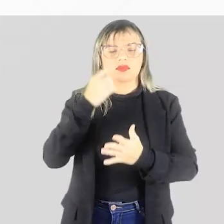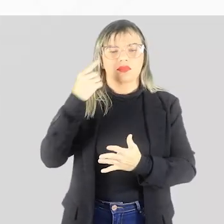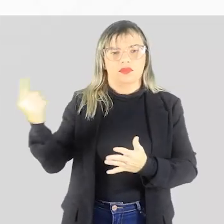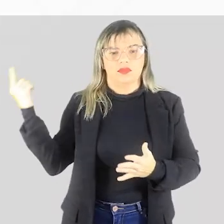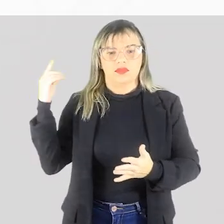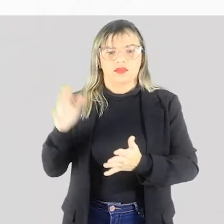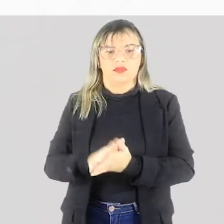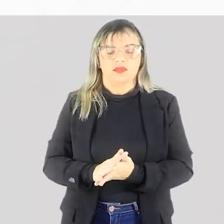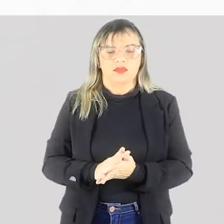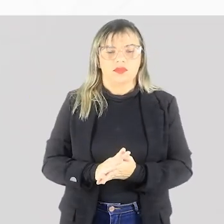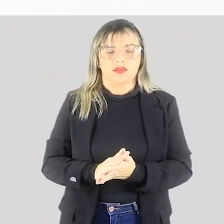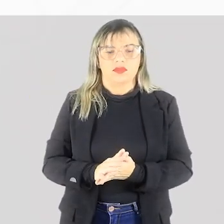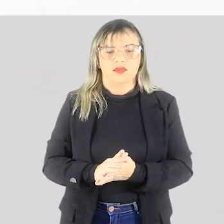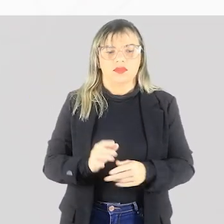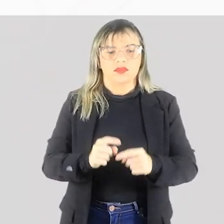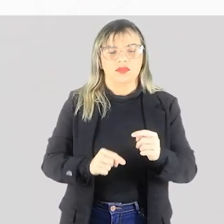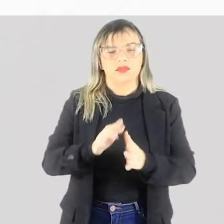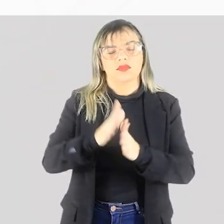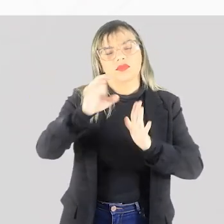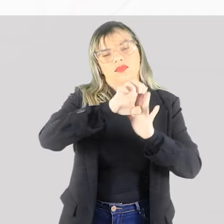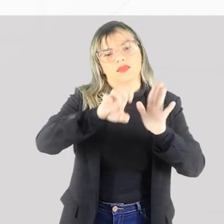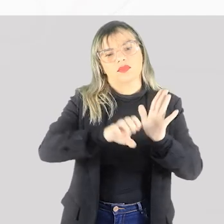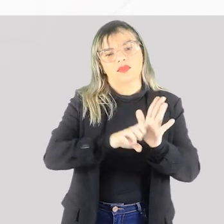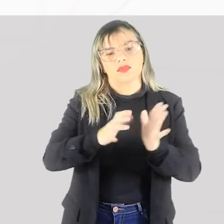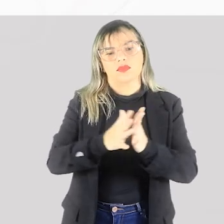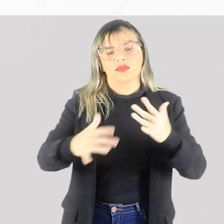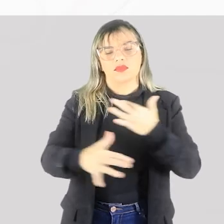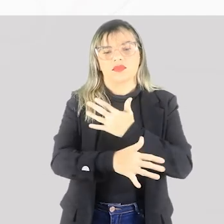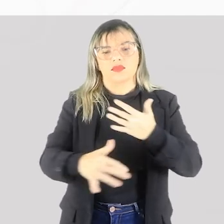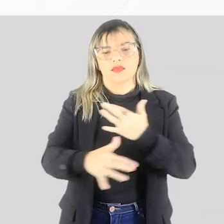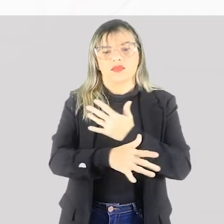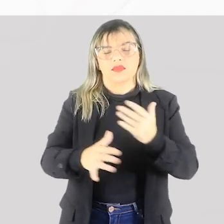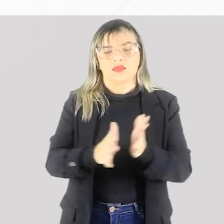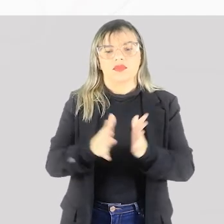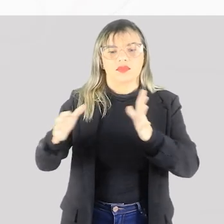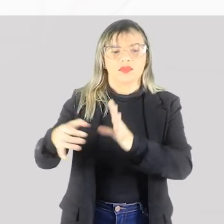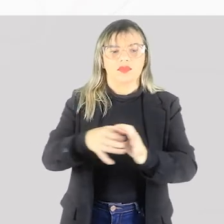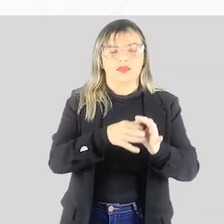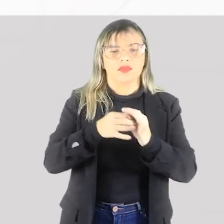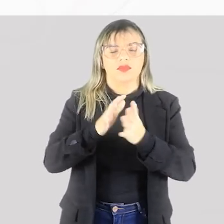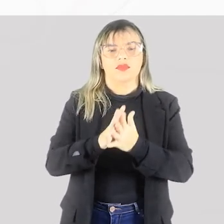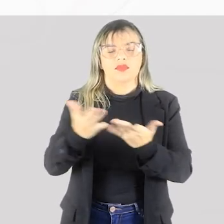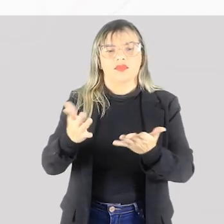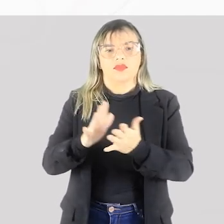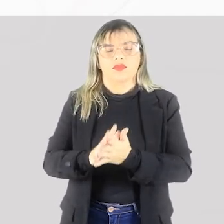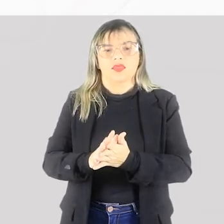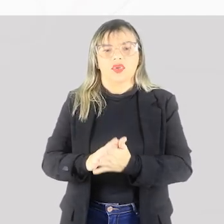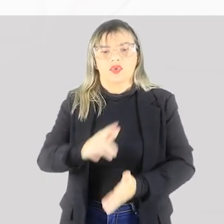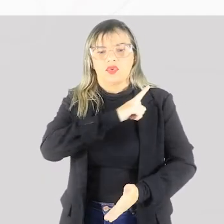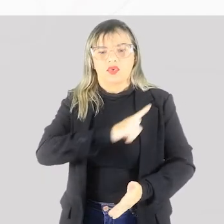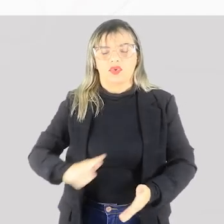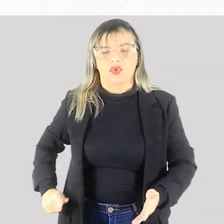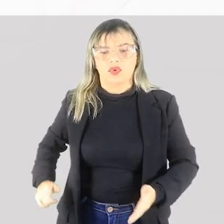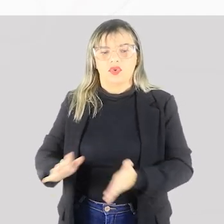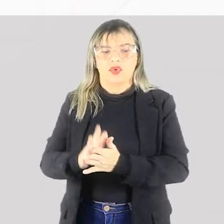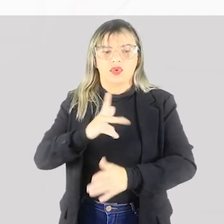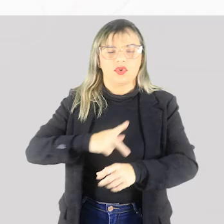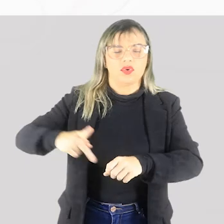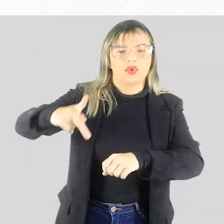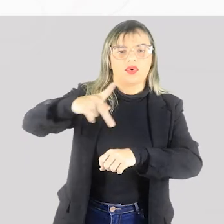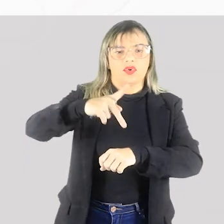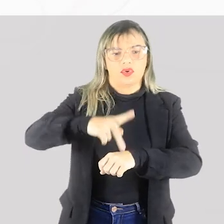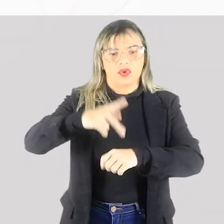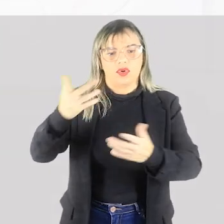instrumento legal, que é o Estatuto da Cidade, é unir o Estado e a população. Então existe a representação da